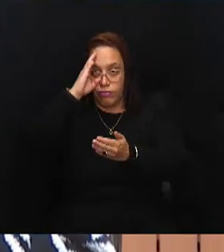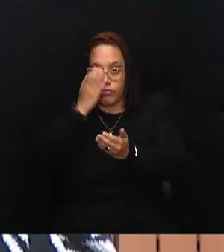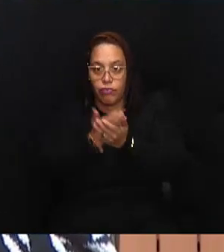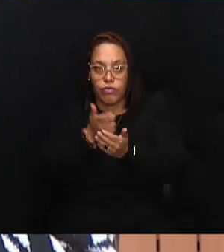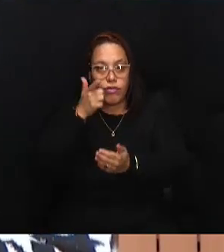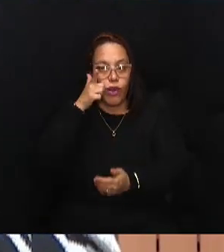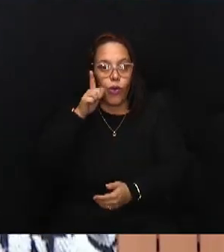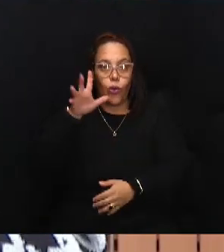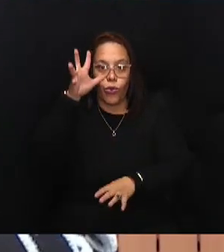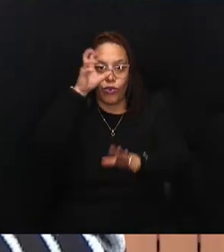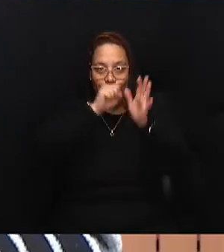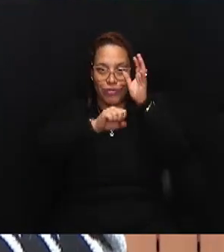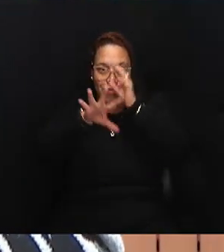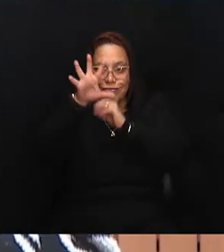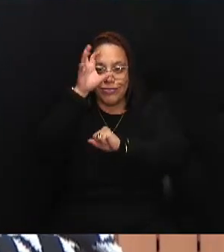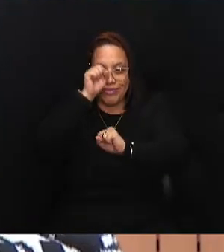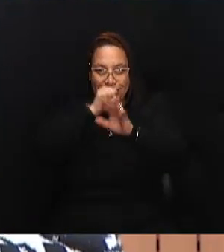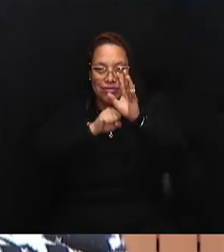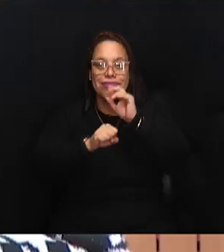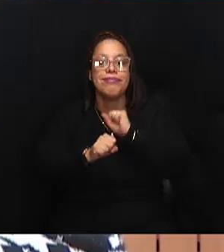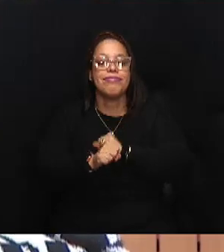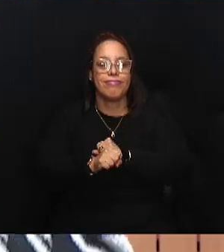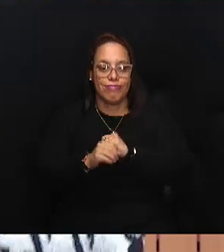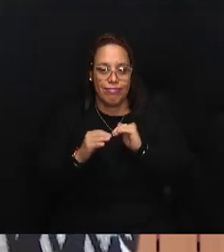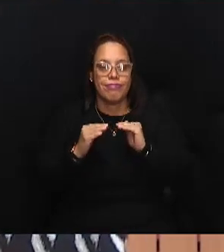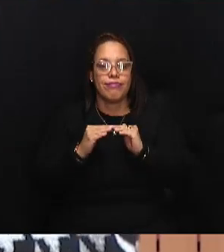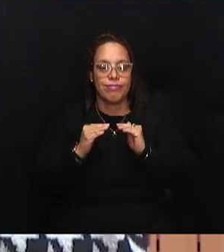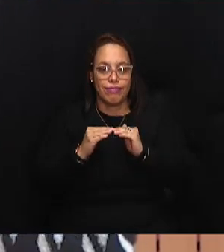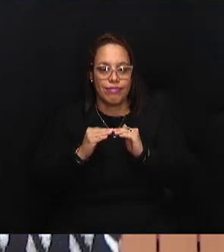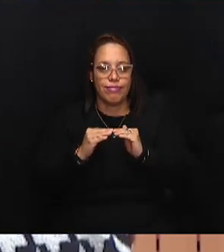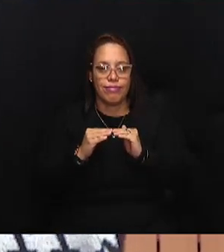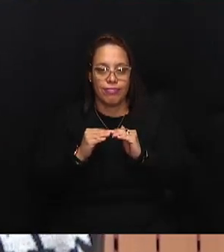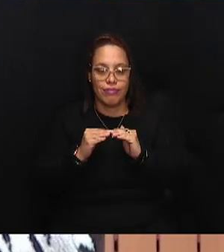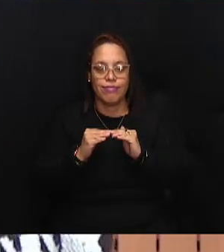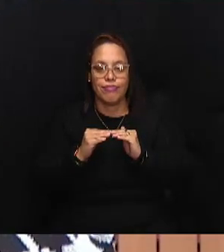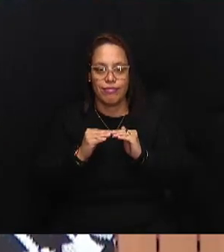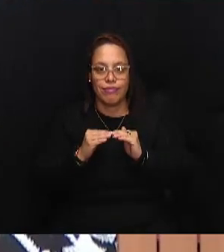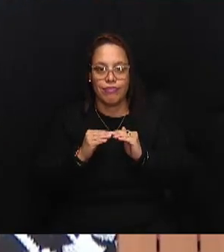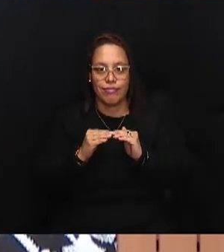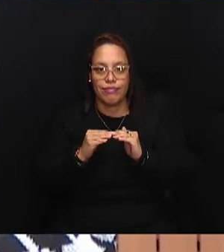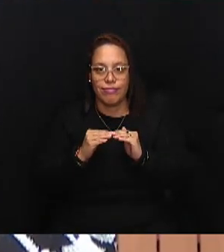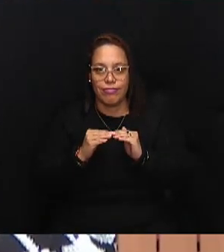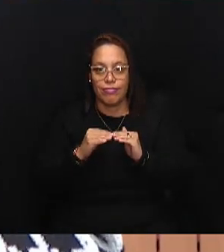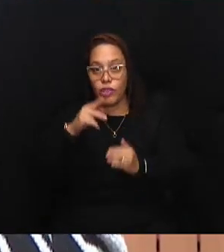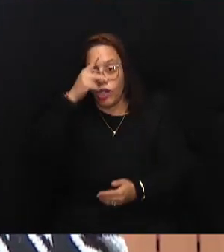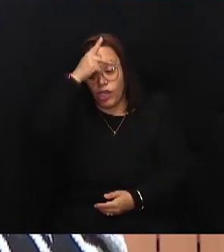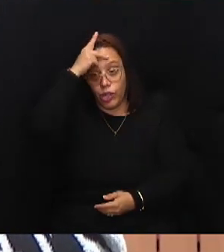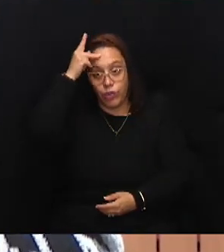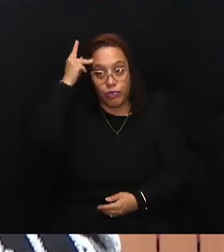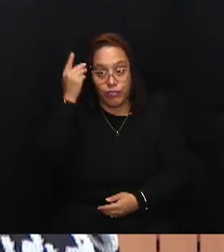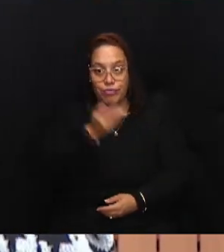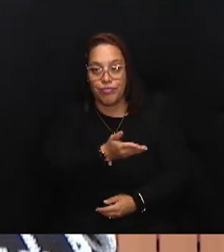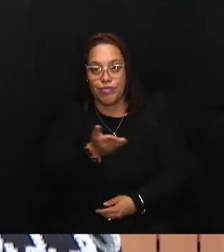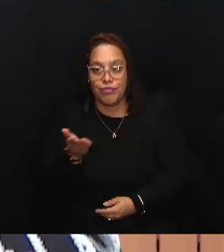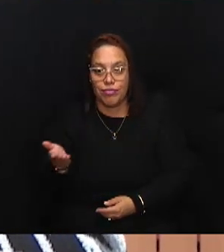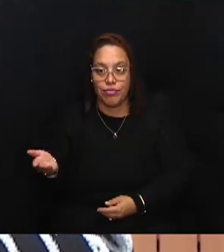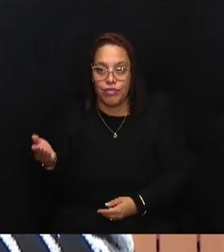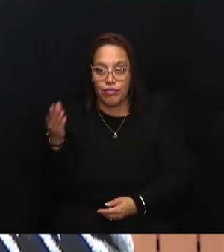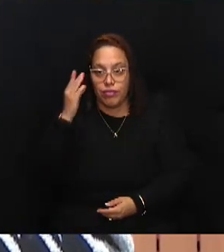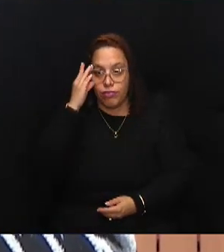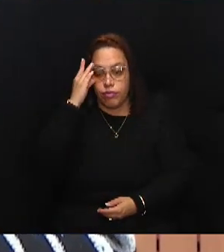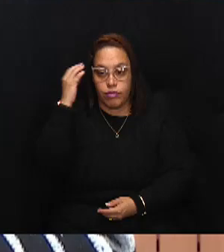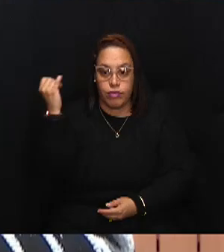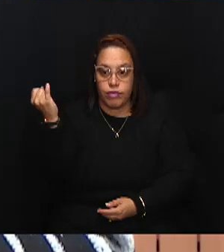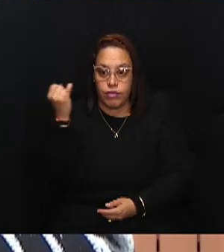consigo aprender, que eu vou aprender, com certeza, com essas pessoas, né? Então, eu acho que é importante, quando a